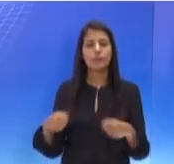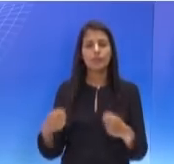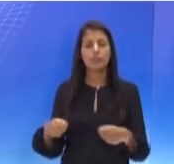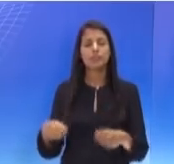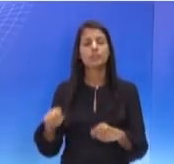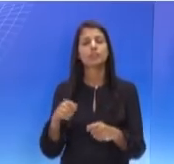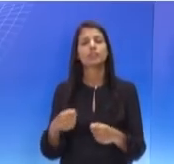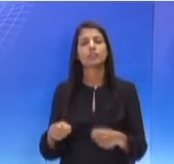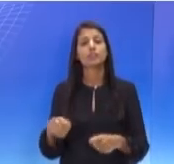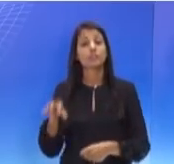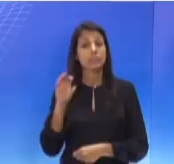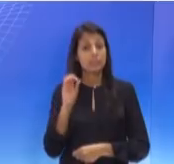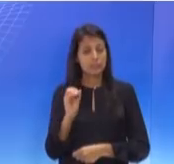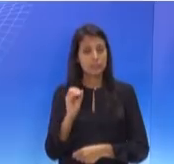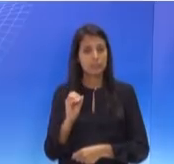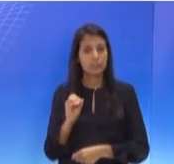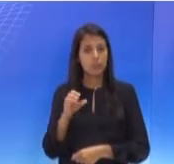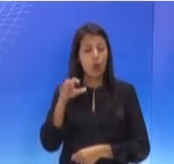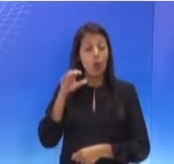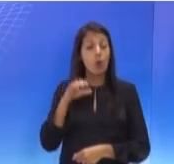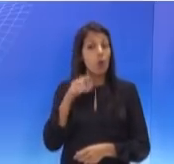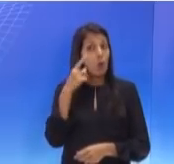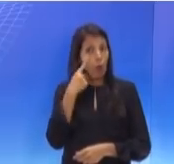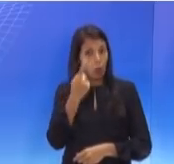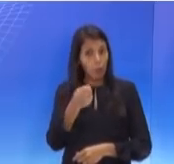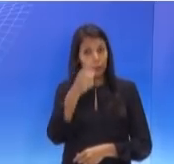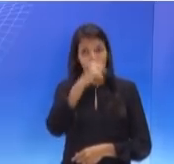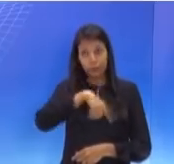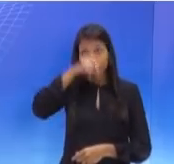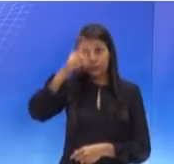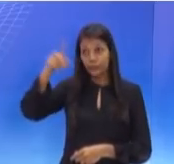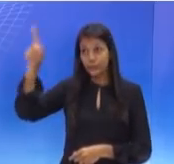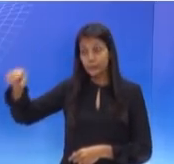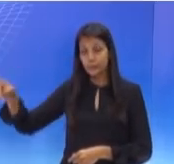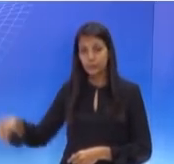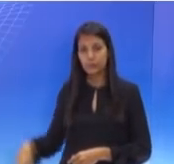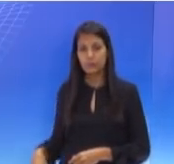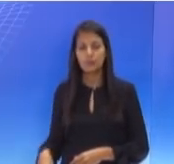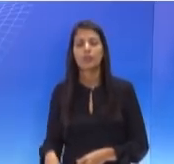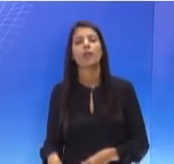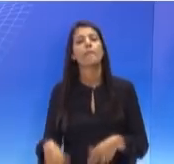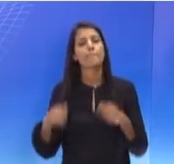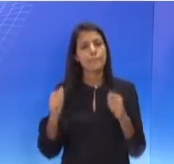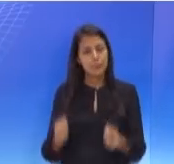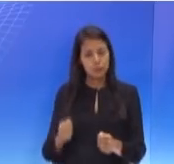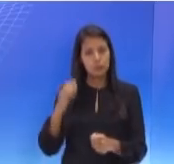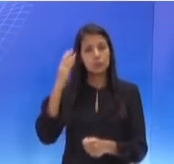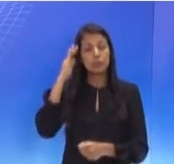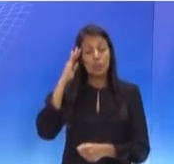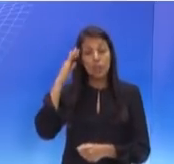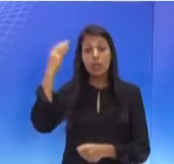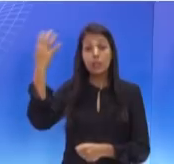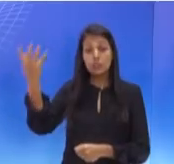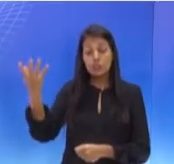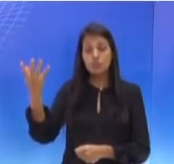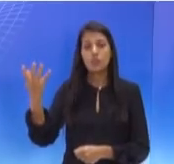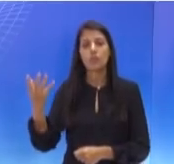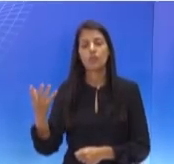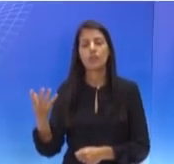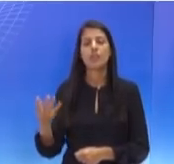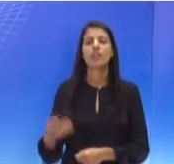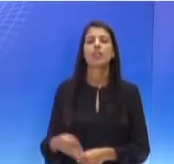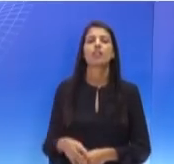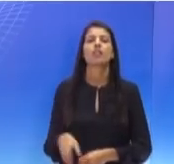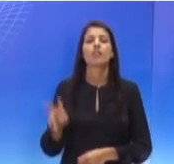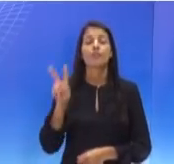tempo. Observando o gráfico, podemos determinar que o veículo permanece imóvel no intervalo de tempo